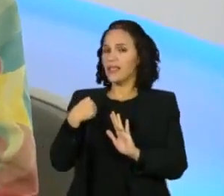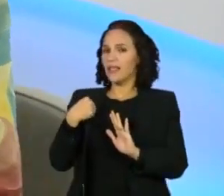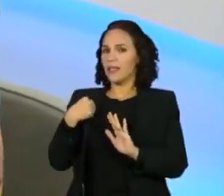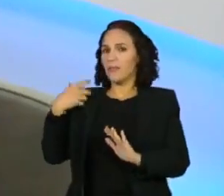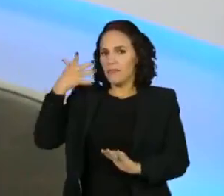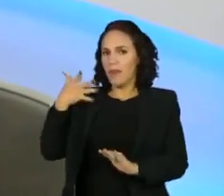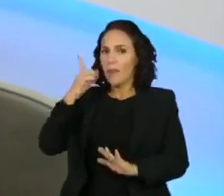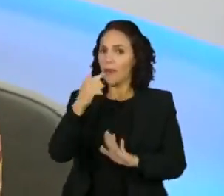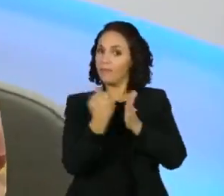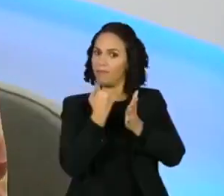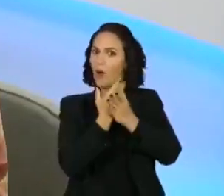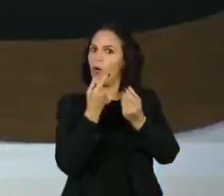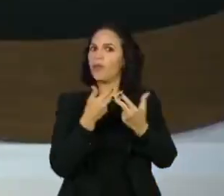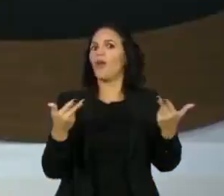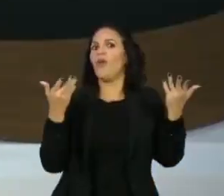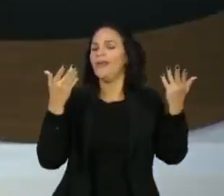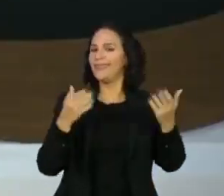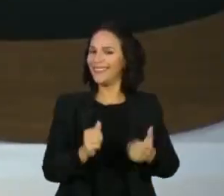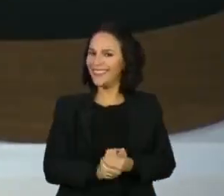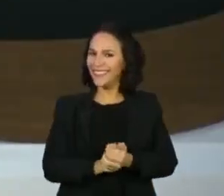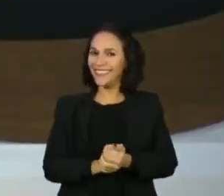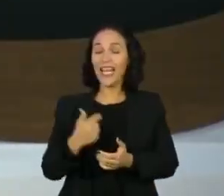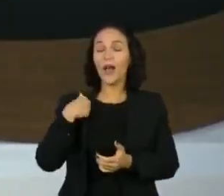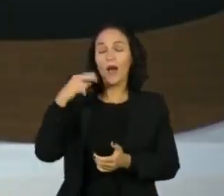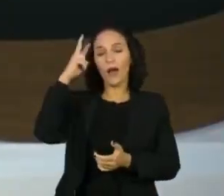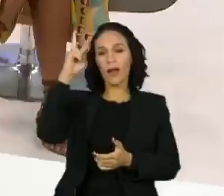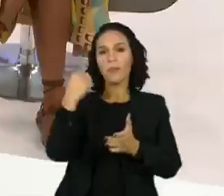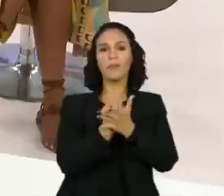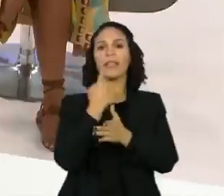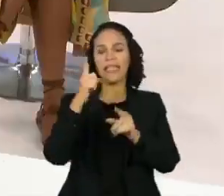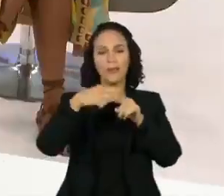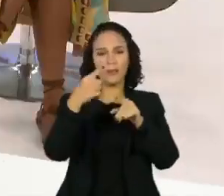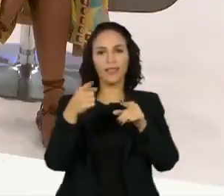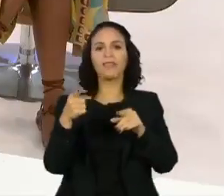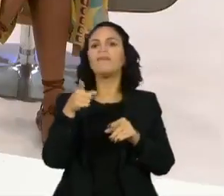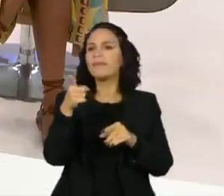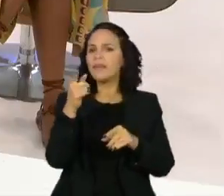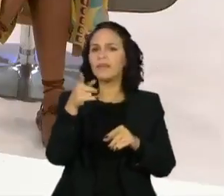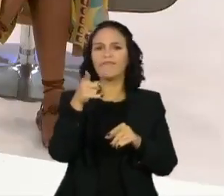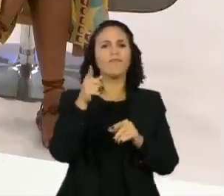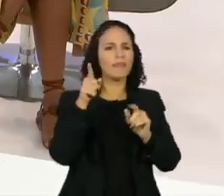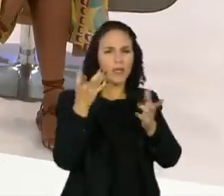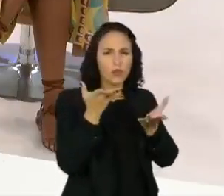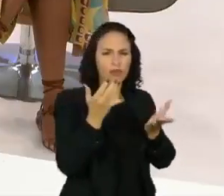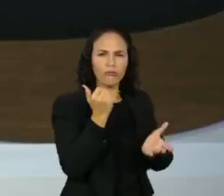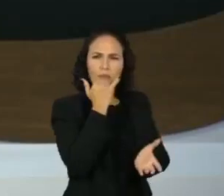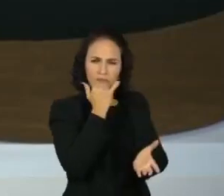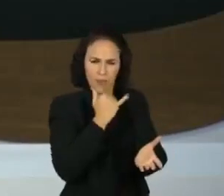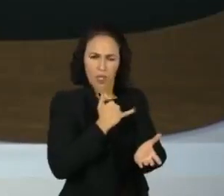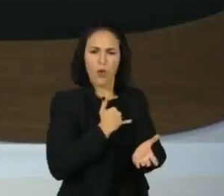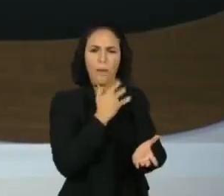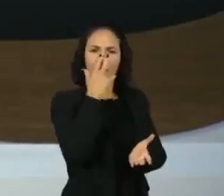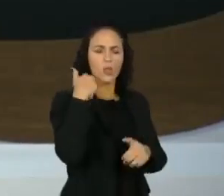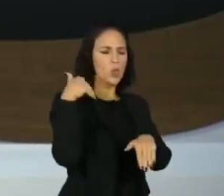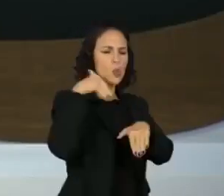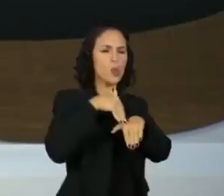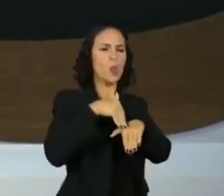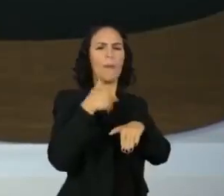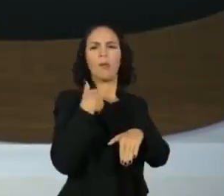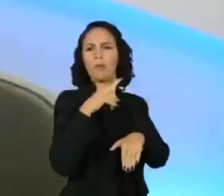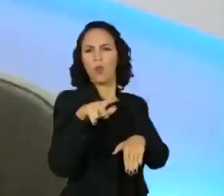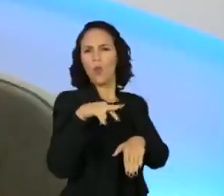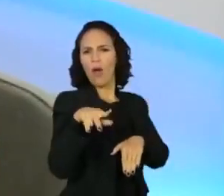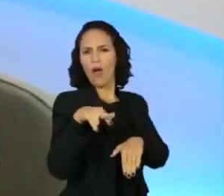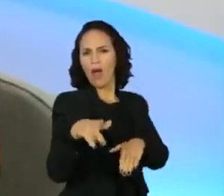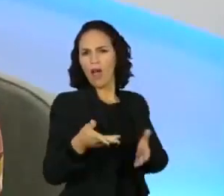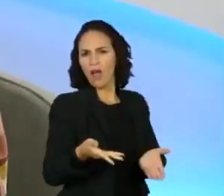Tu perguntou muita coisa. É, que eu já nem lembro mais. Depois você falou... E você se perdoa hoje em dia? Se você vê que não era a sua culpa o papel... Ah, mas não era a minha